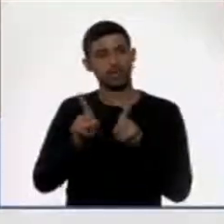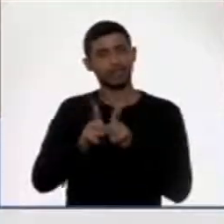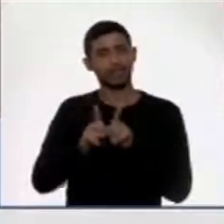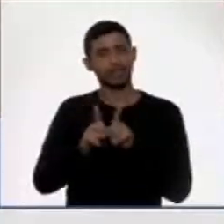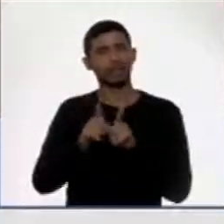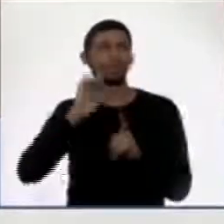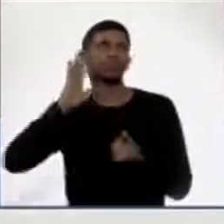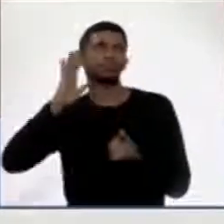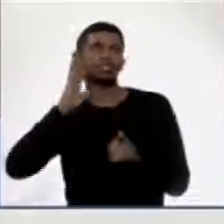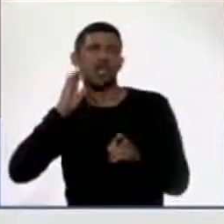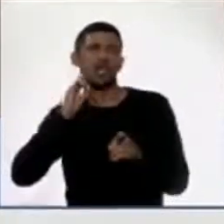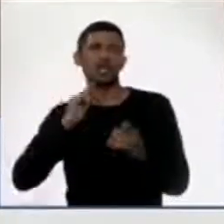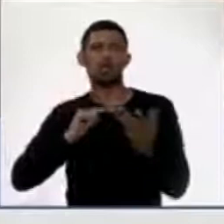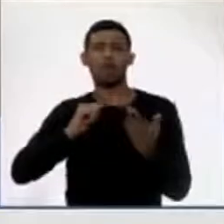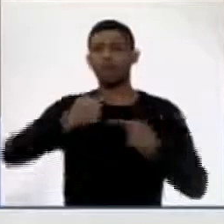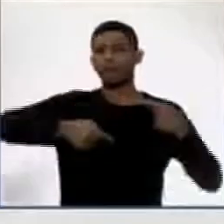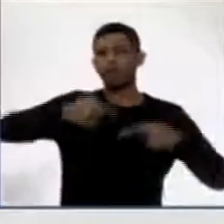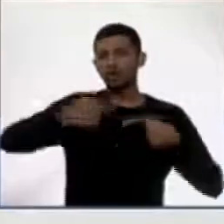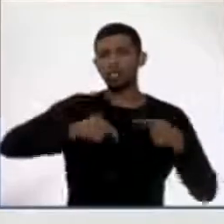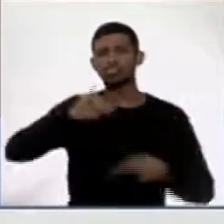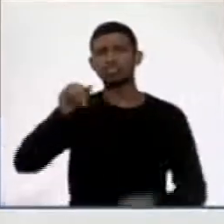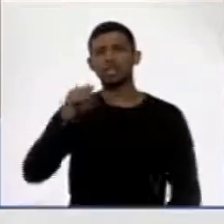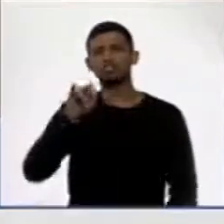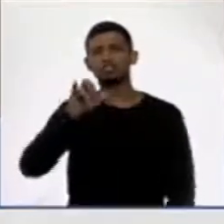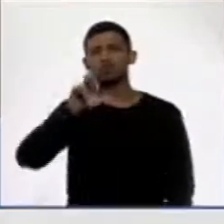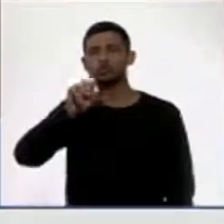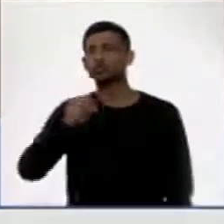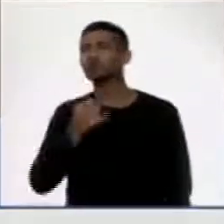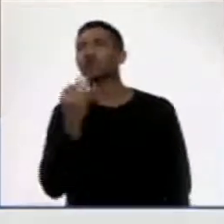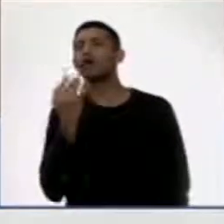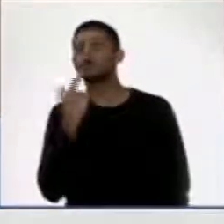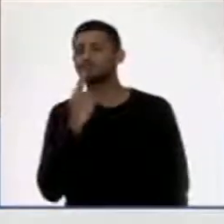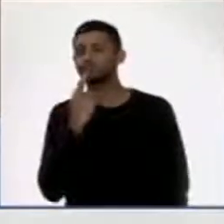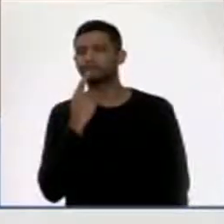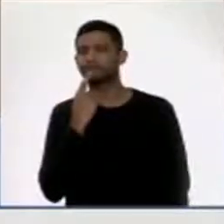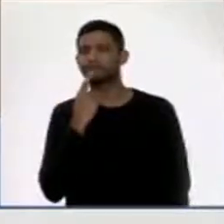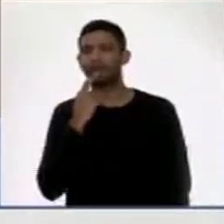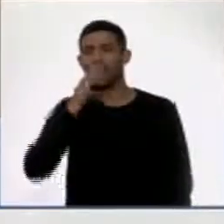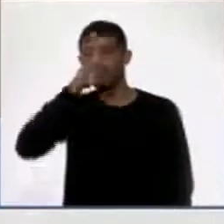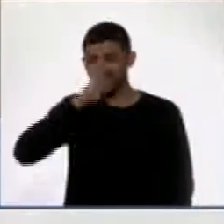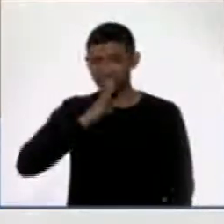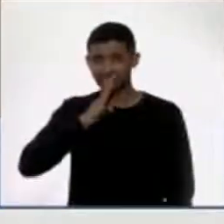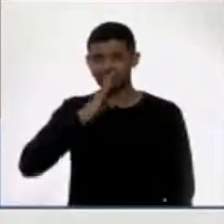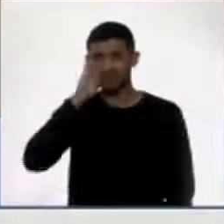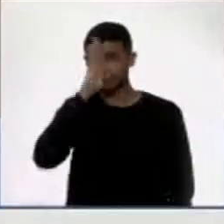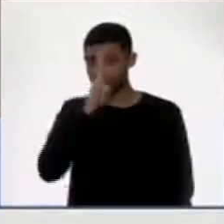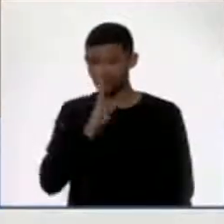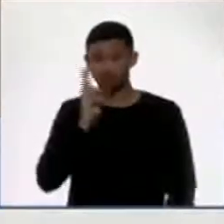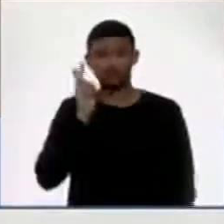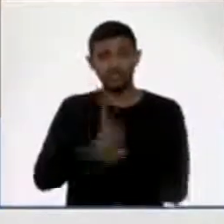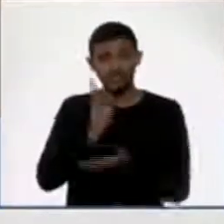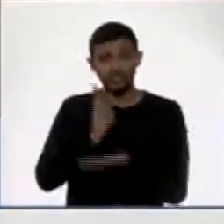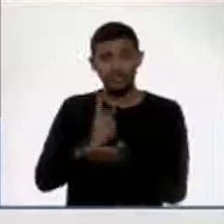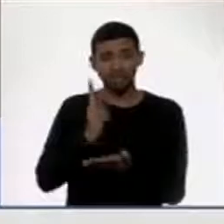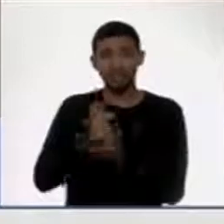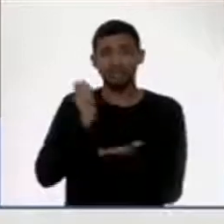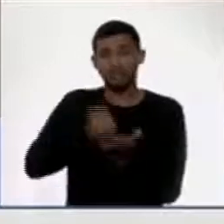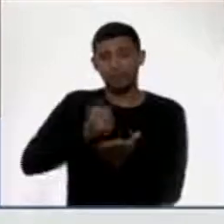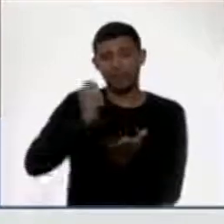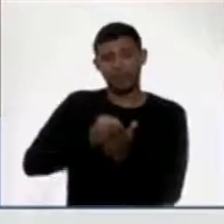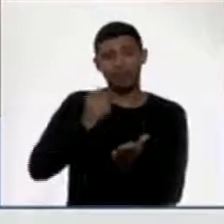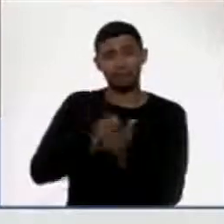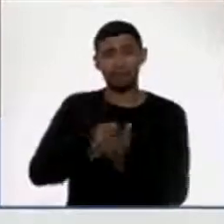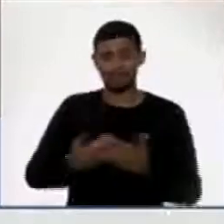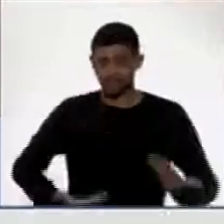de juros. O Brasil paga por ano mais de 400 bilhões de reais só de serviço da dívida pública.